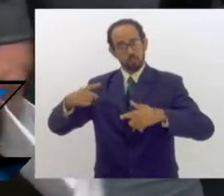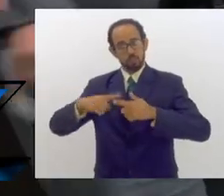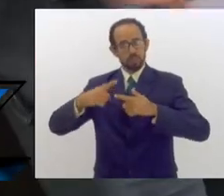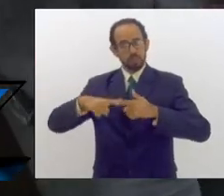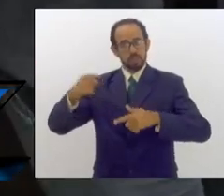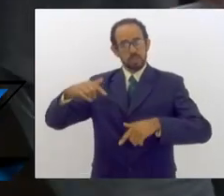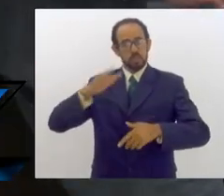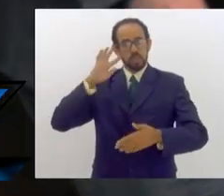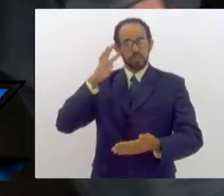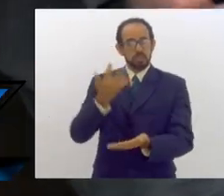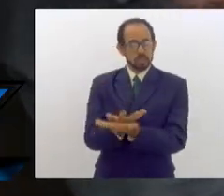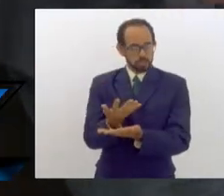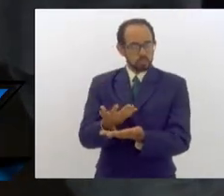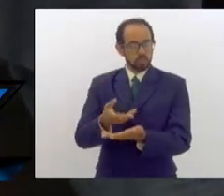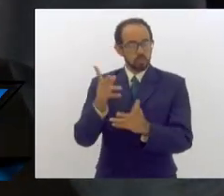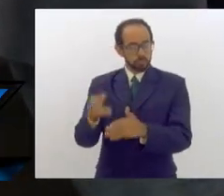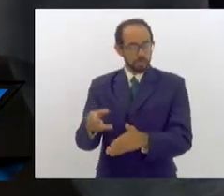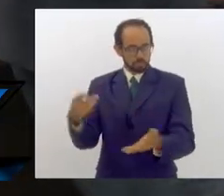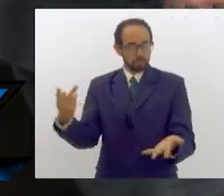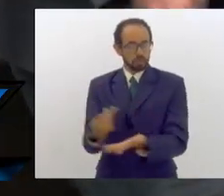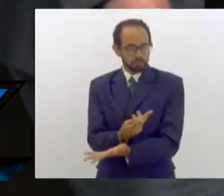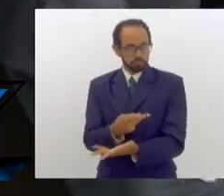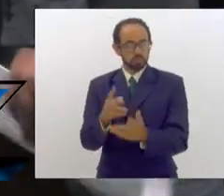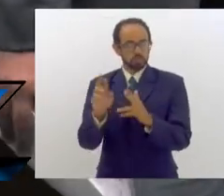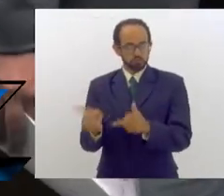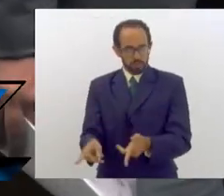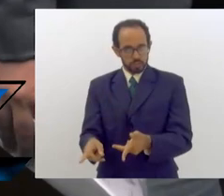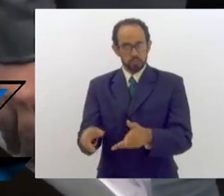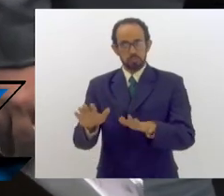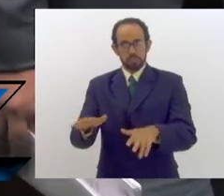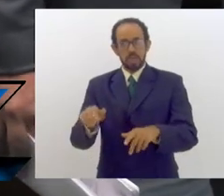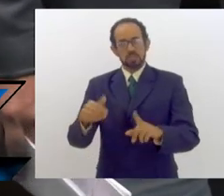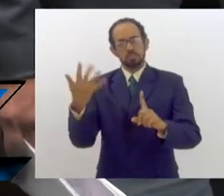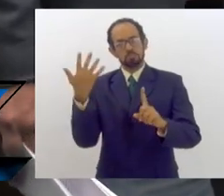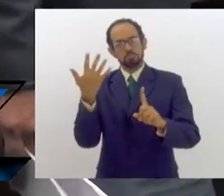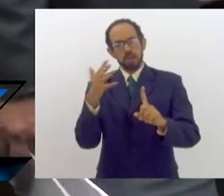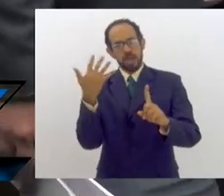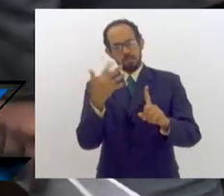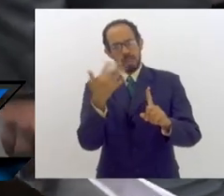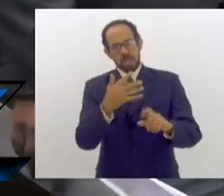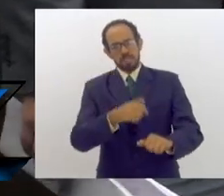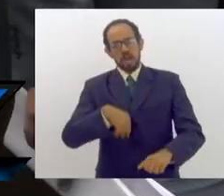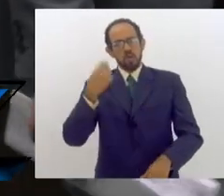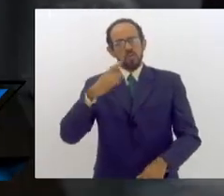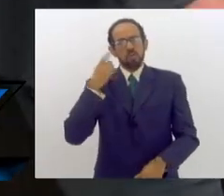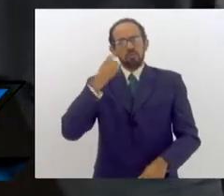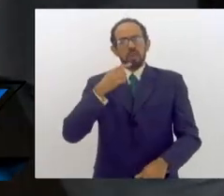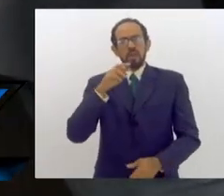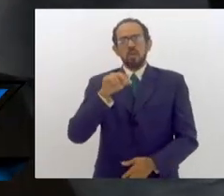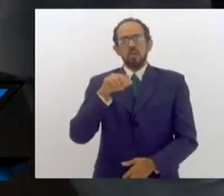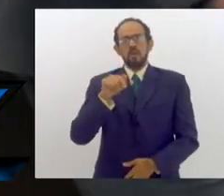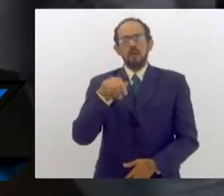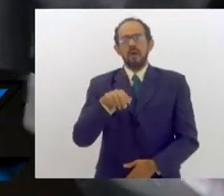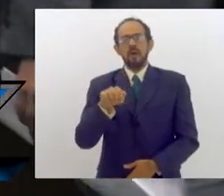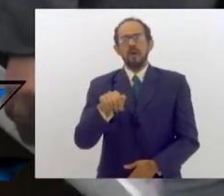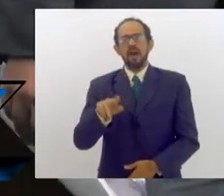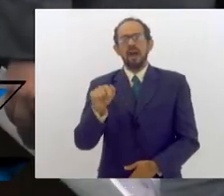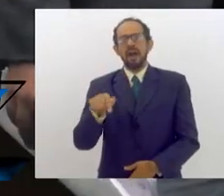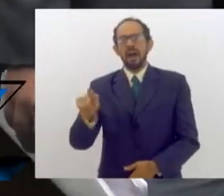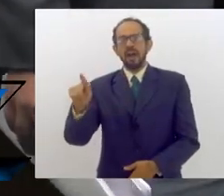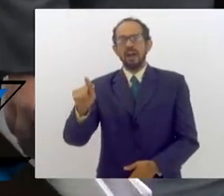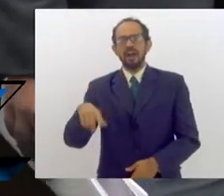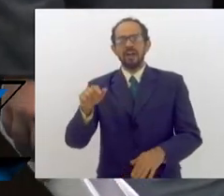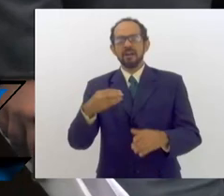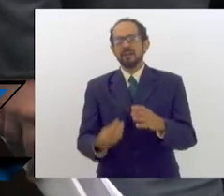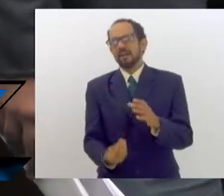fato de maneira diferente mas sem dúvida nenhuma elogiar a iniciativa do deputado Rosemberg Rei sobre a